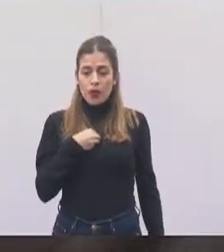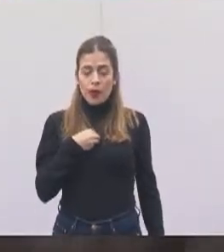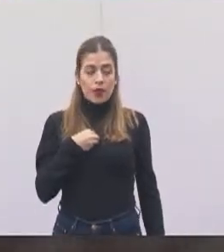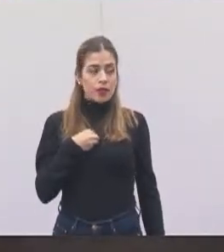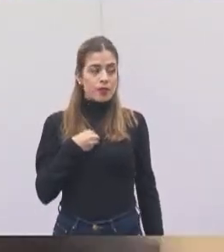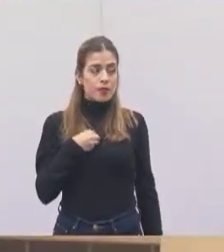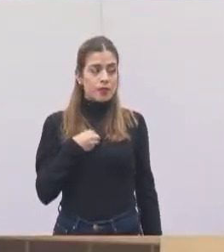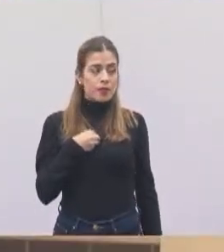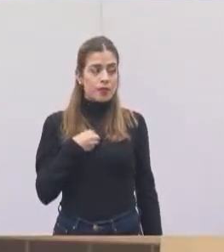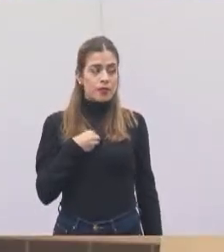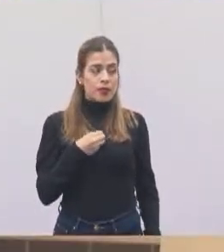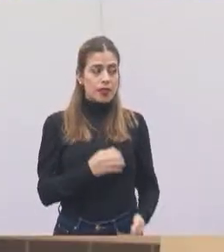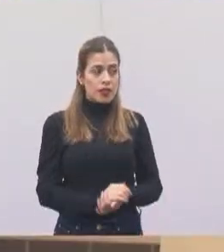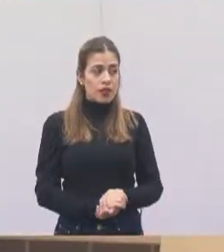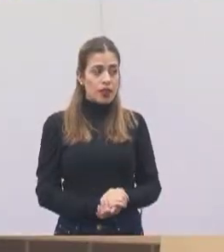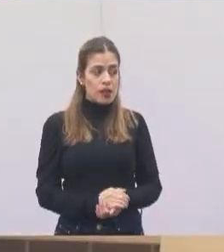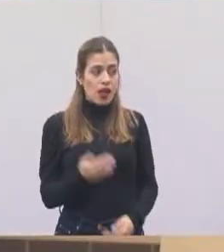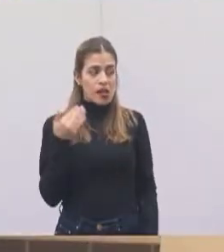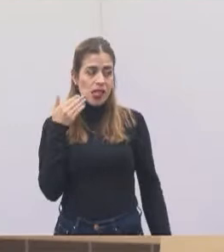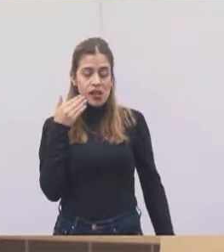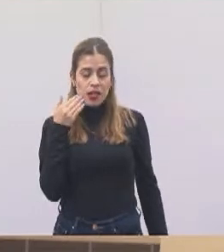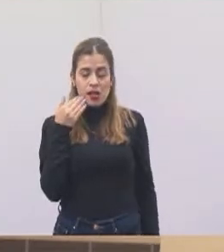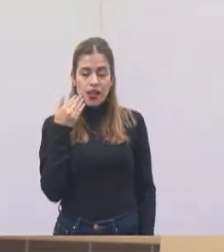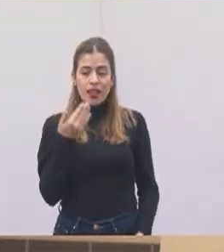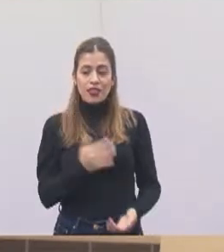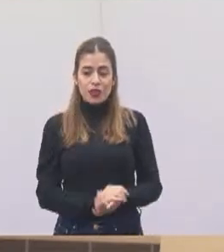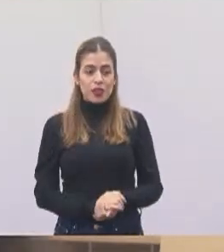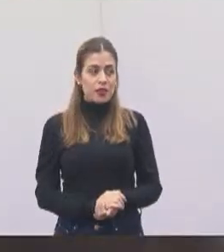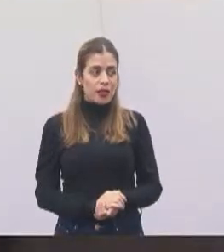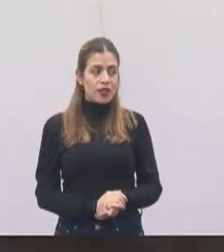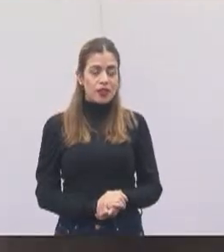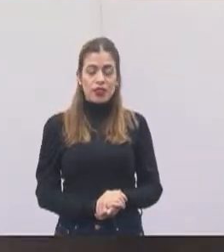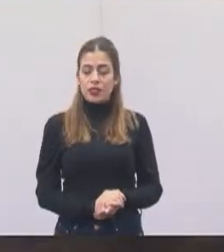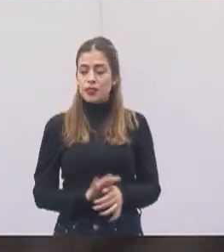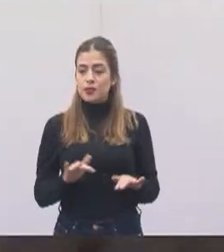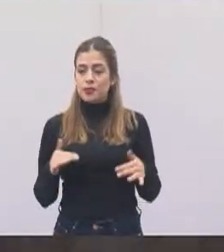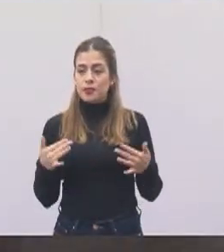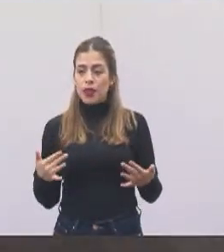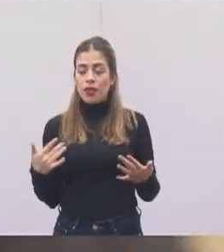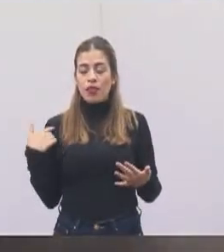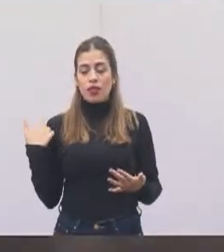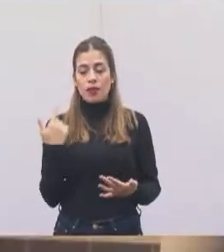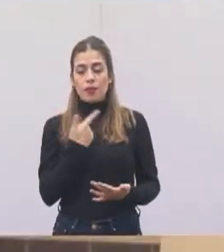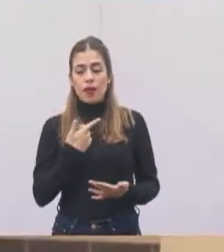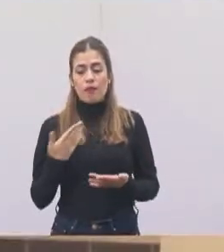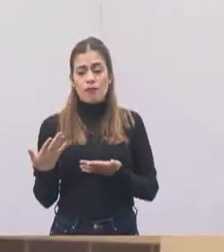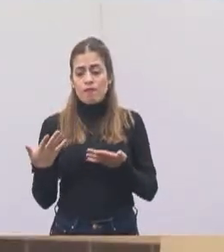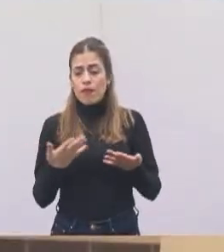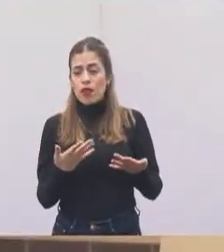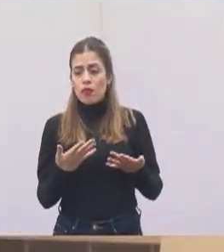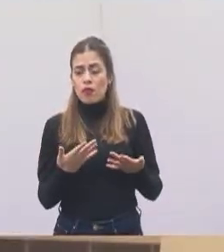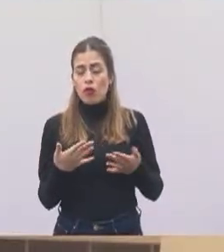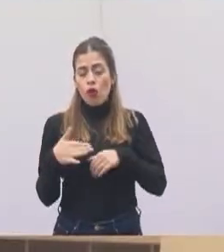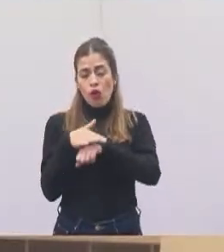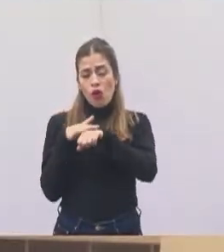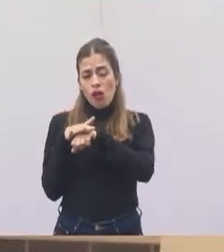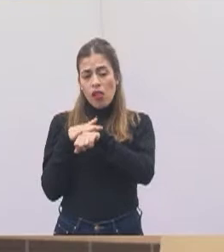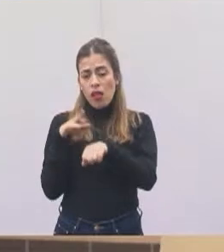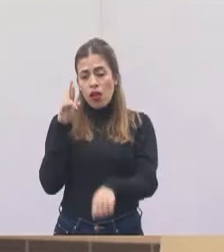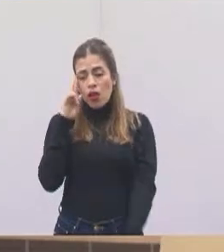liberdade. E quando eu e o Roberto fez, Amélia, vamos conversar com o Roninha?